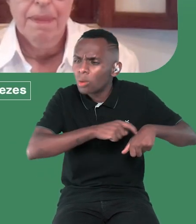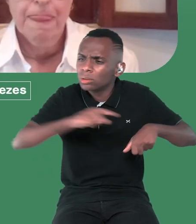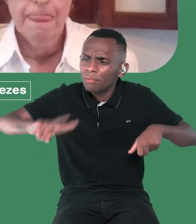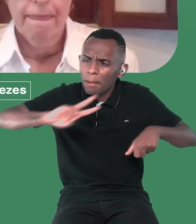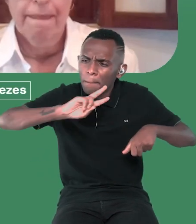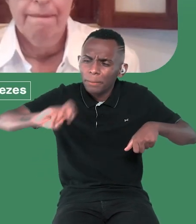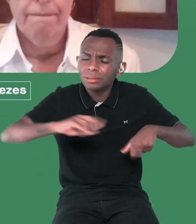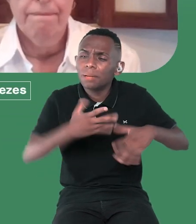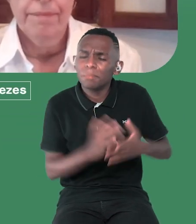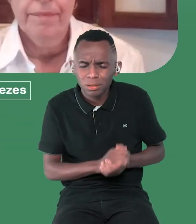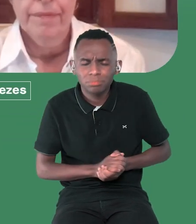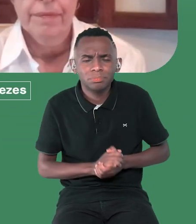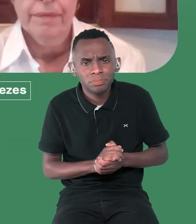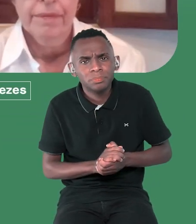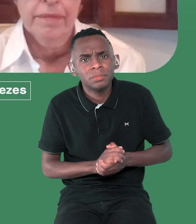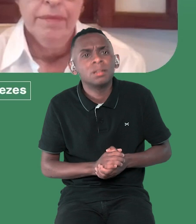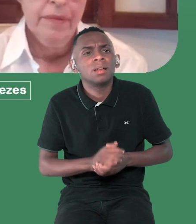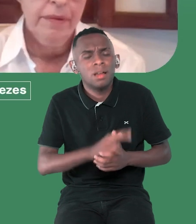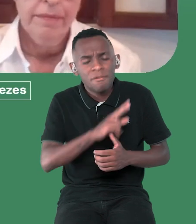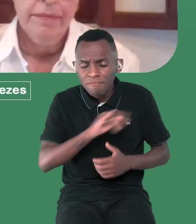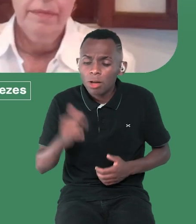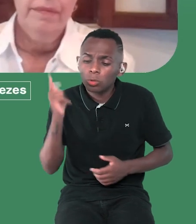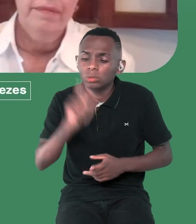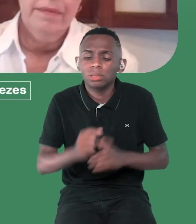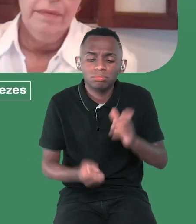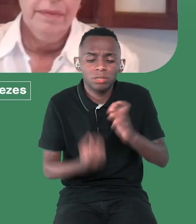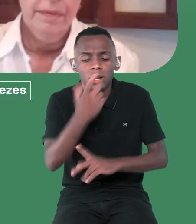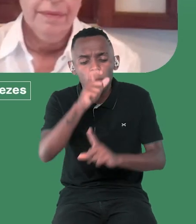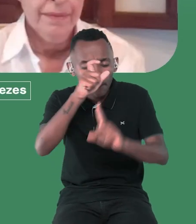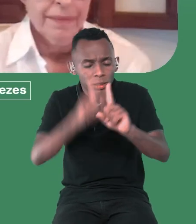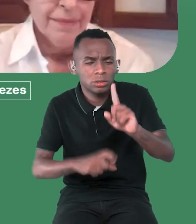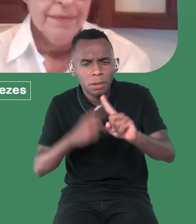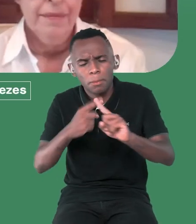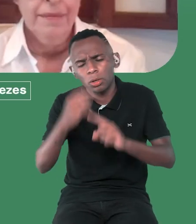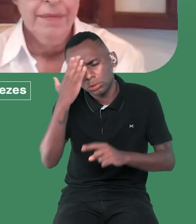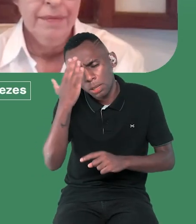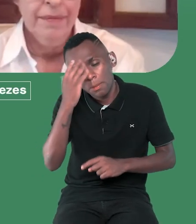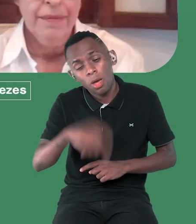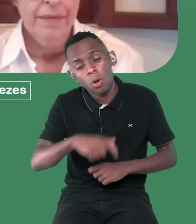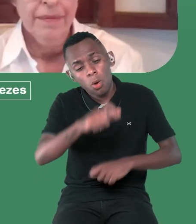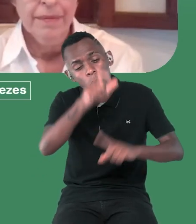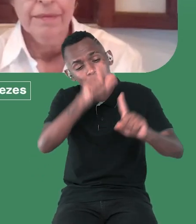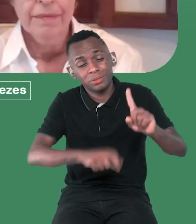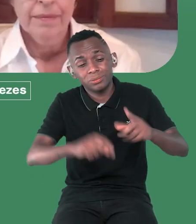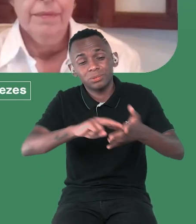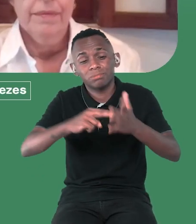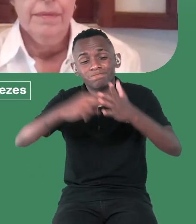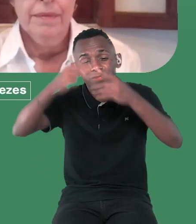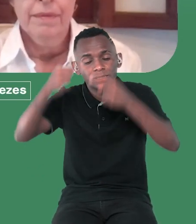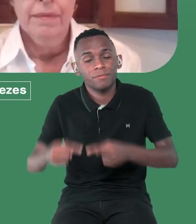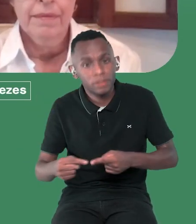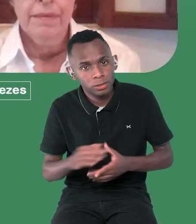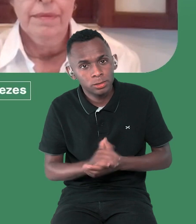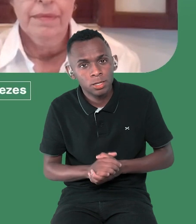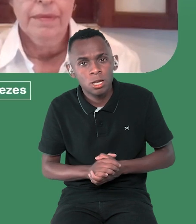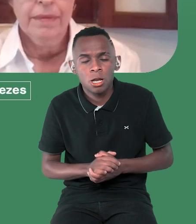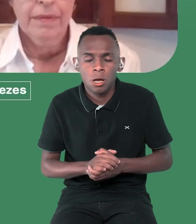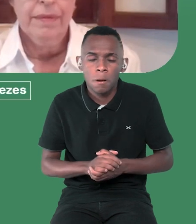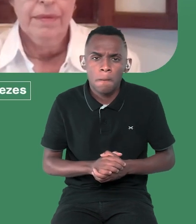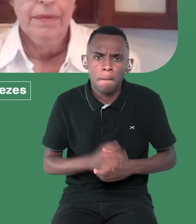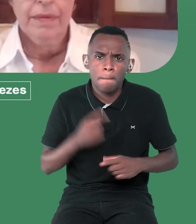Sem um Relógio, ela vai chegar no personagem, porque eu sabia que era um personagem muito desafiante, né?